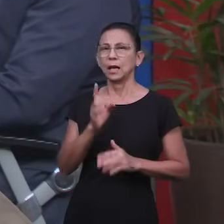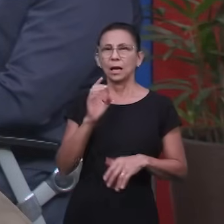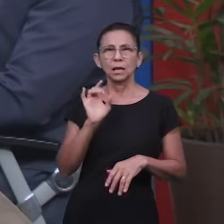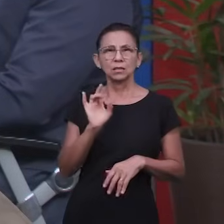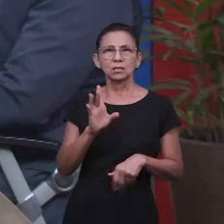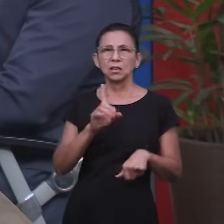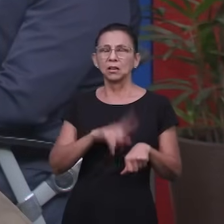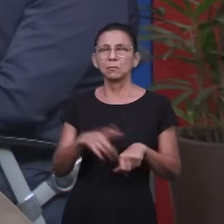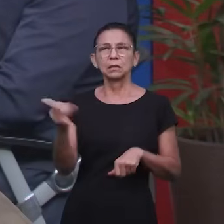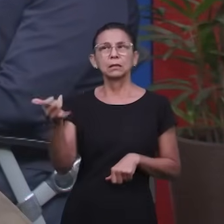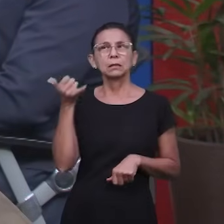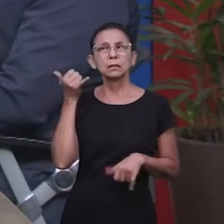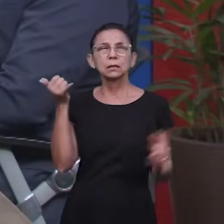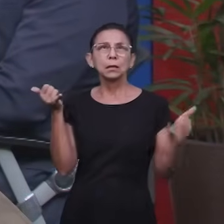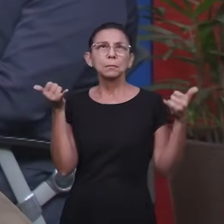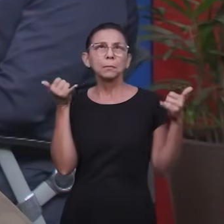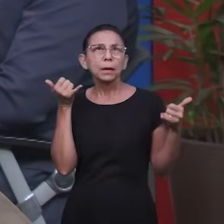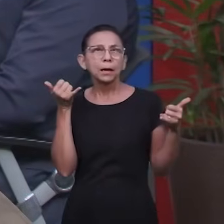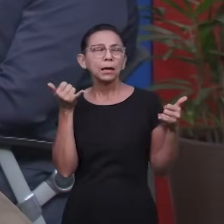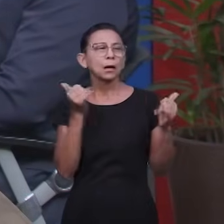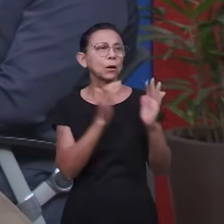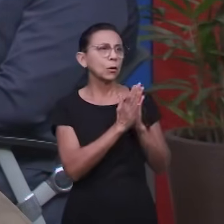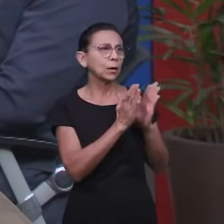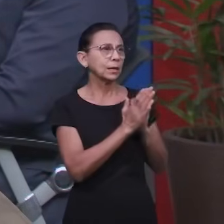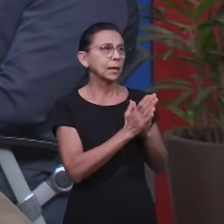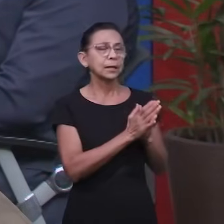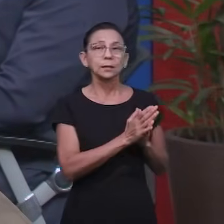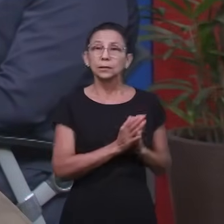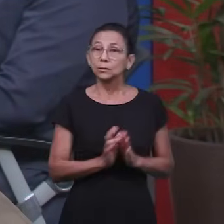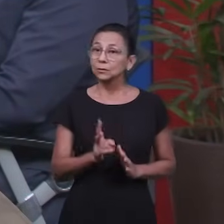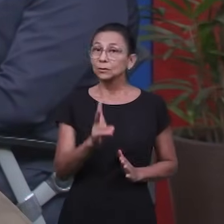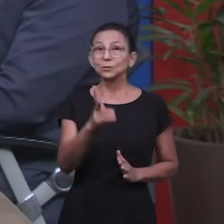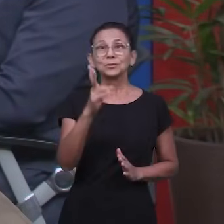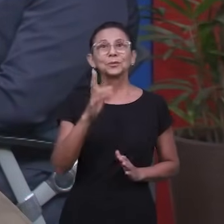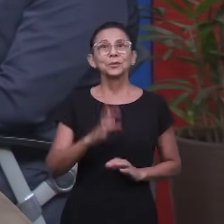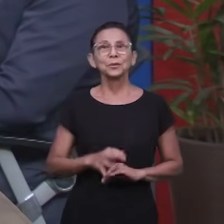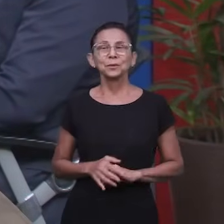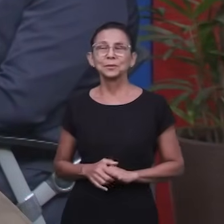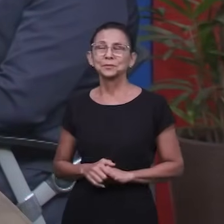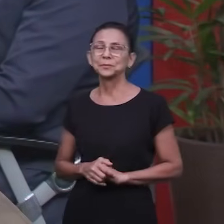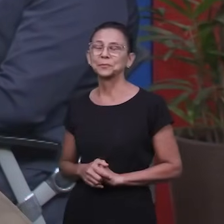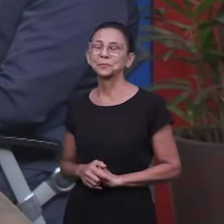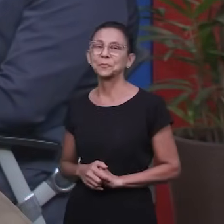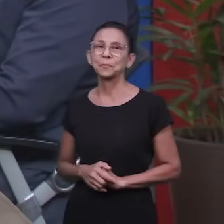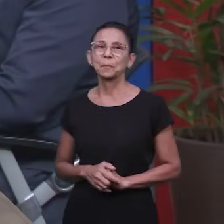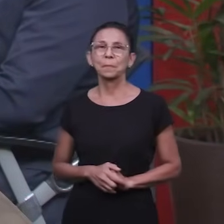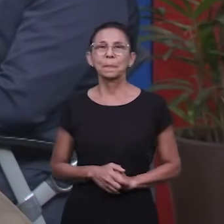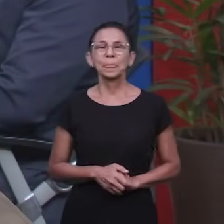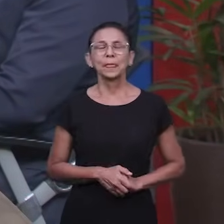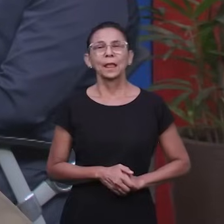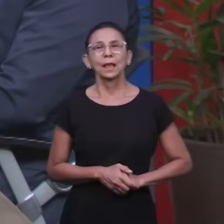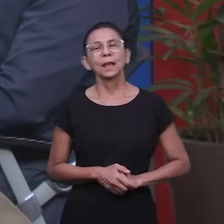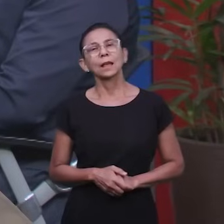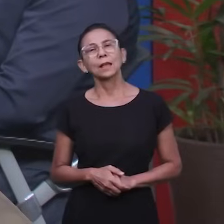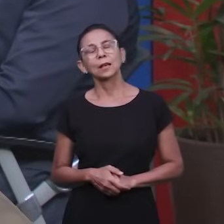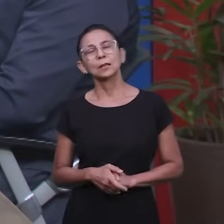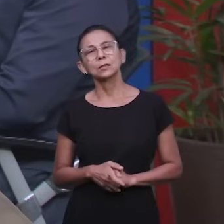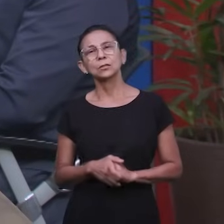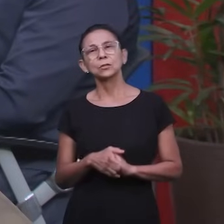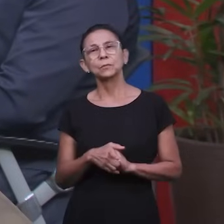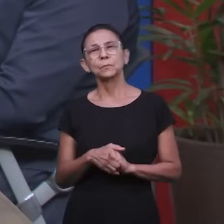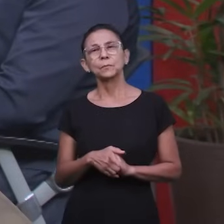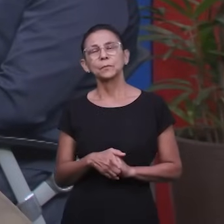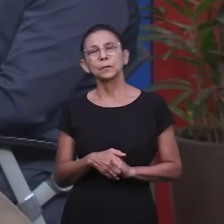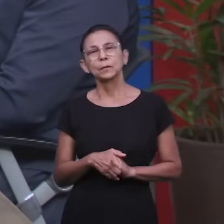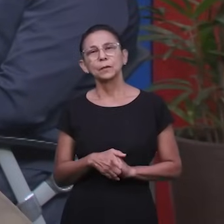uma família que tinha se convertido em Brasília, novos convertidos, e